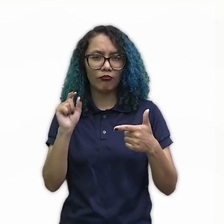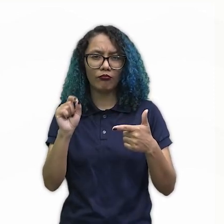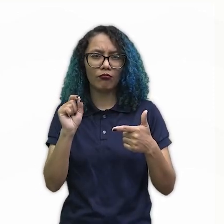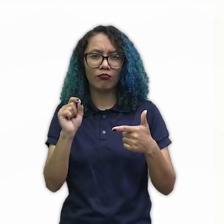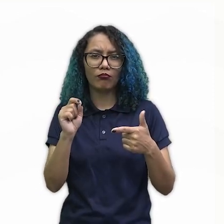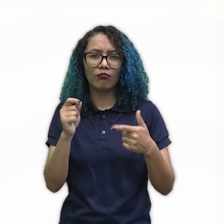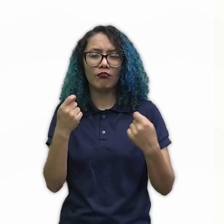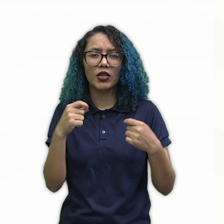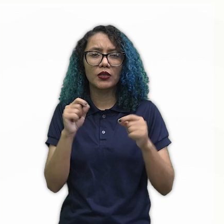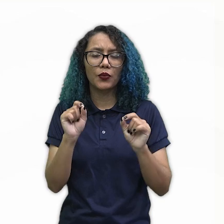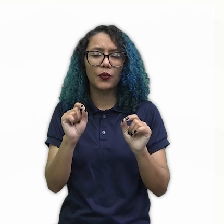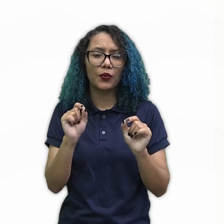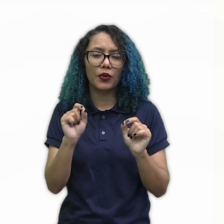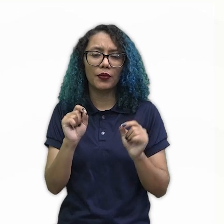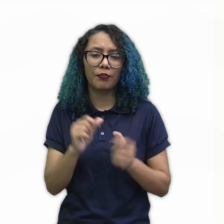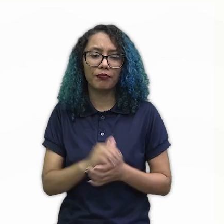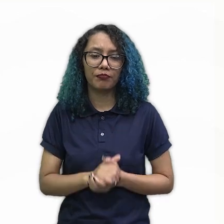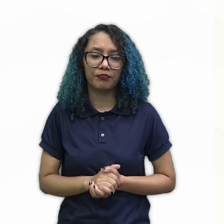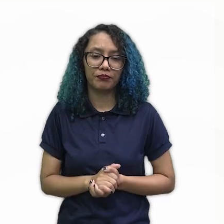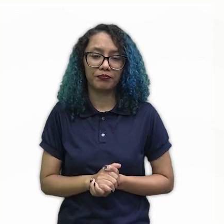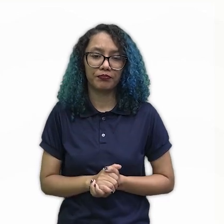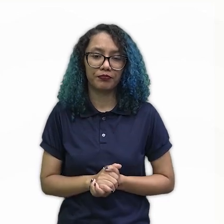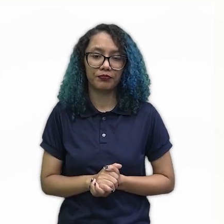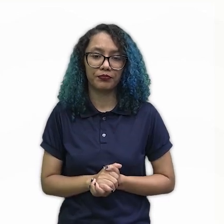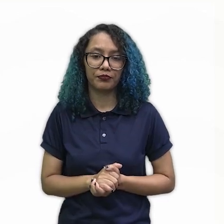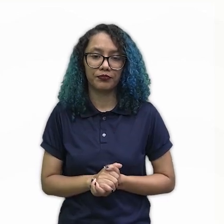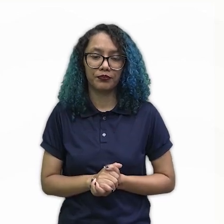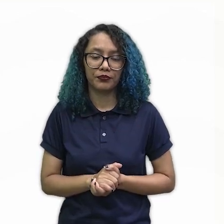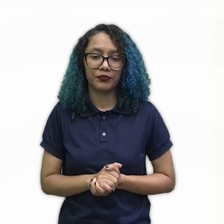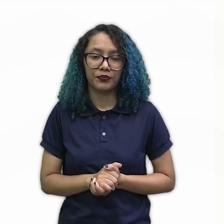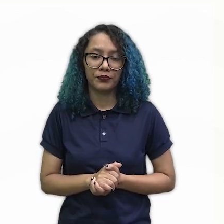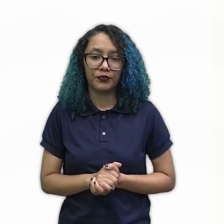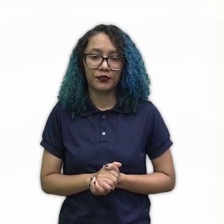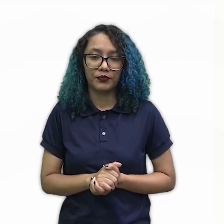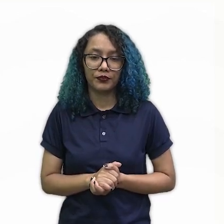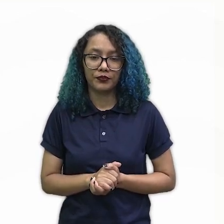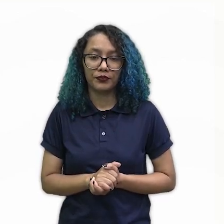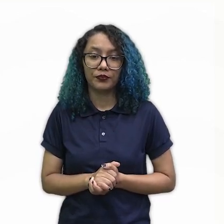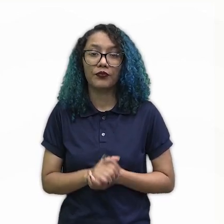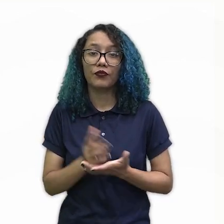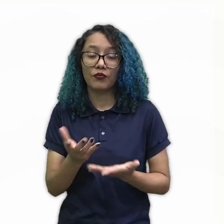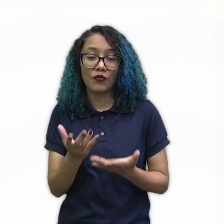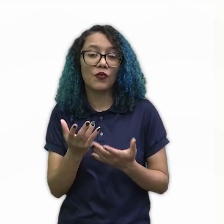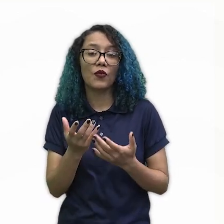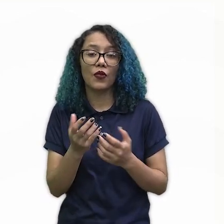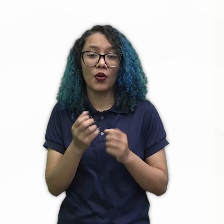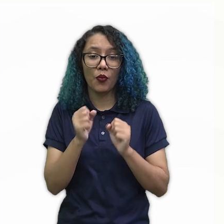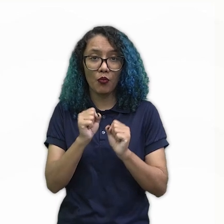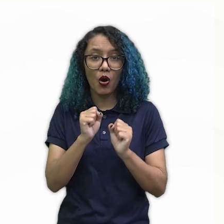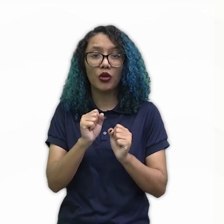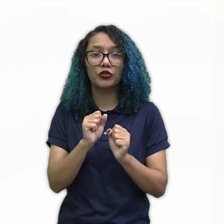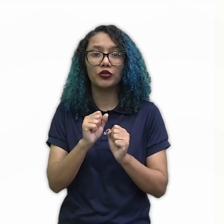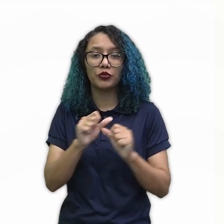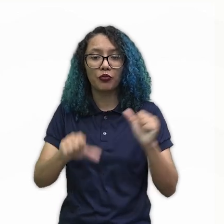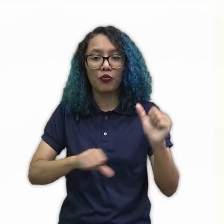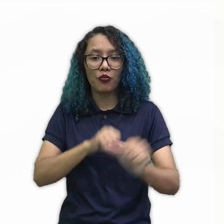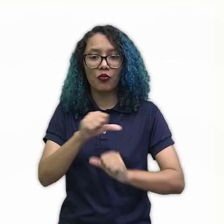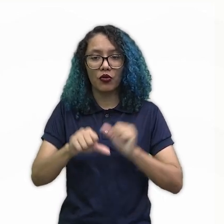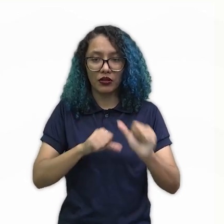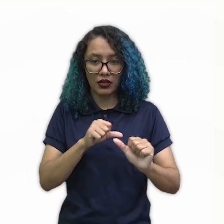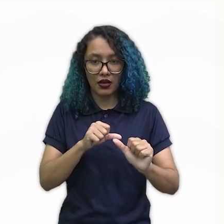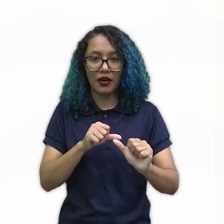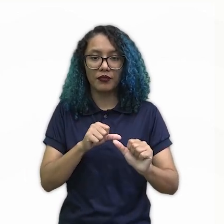não é? Eu posso pegar este logaritmo aqui de uma divisão e desenvolver em um logaritmo aí, e